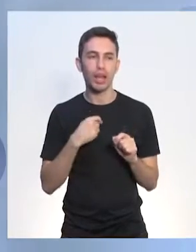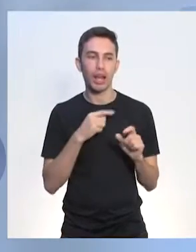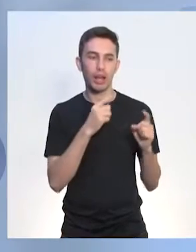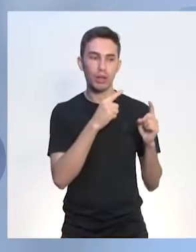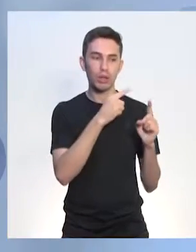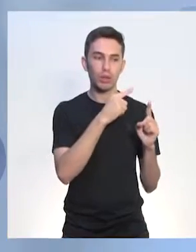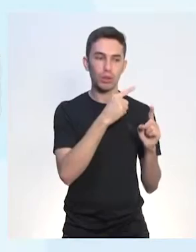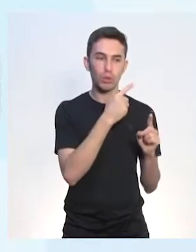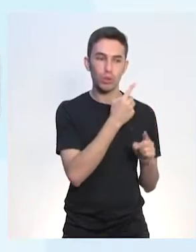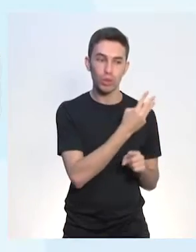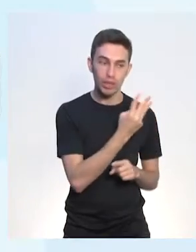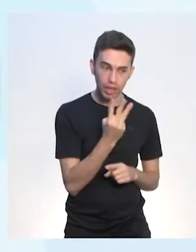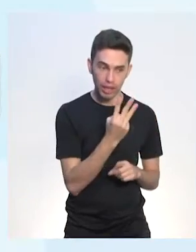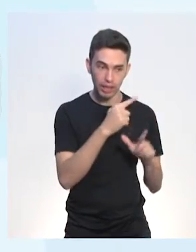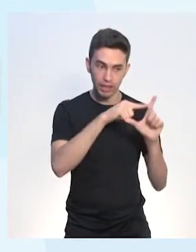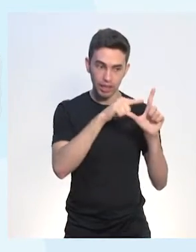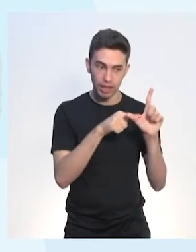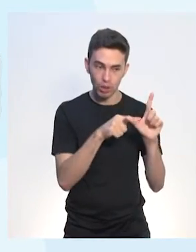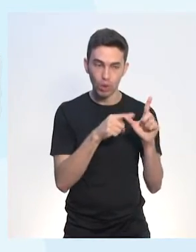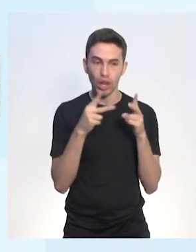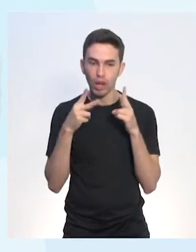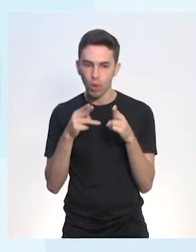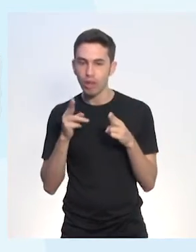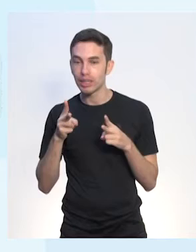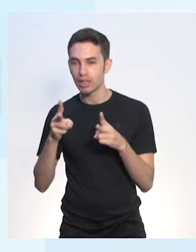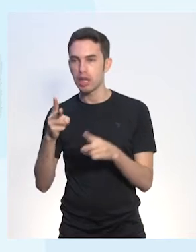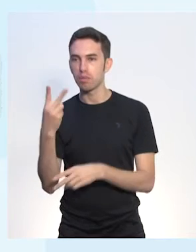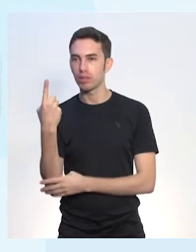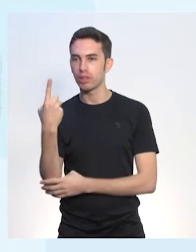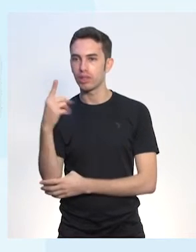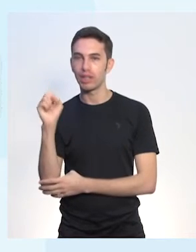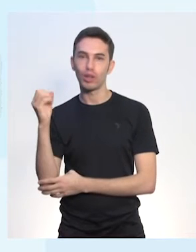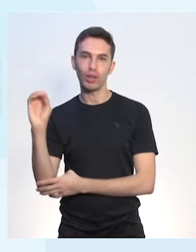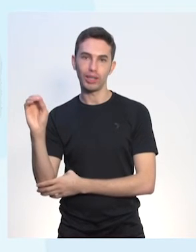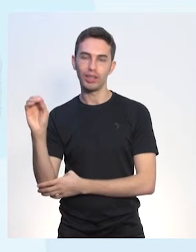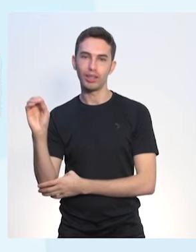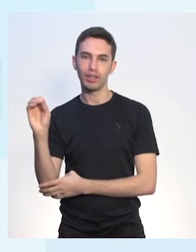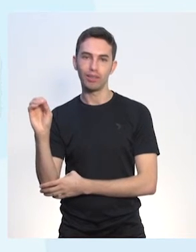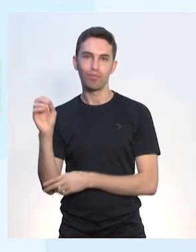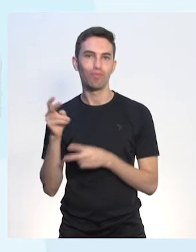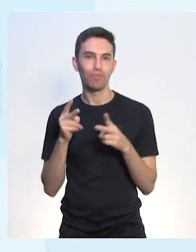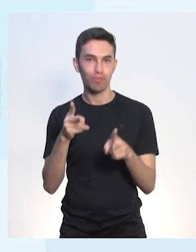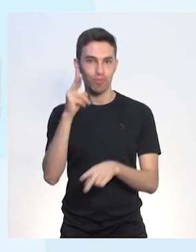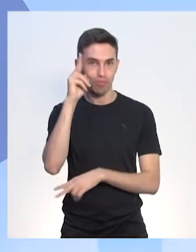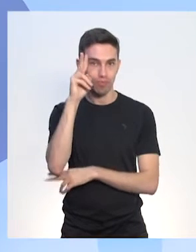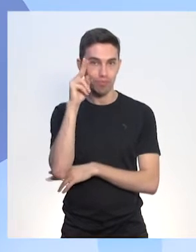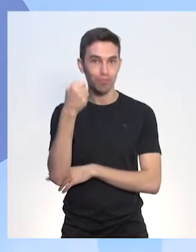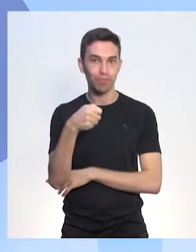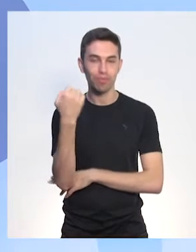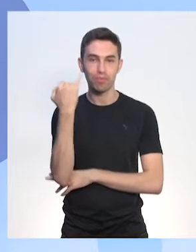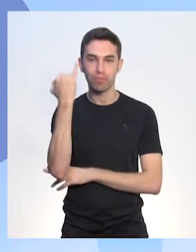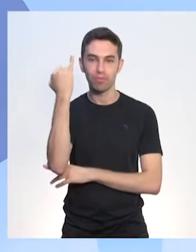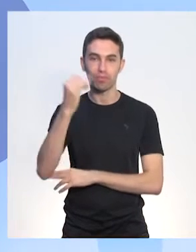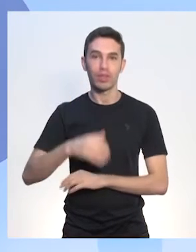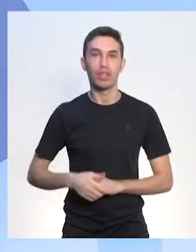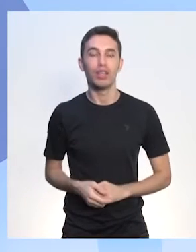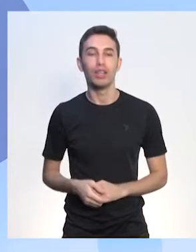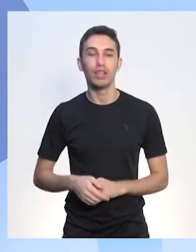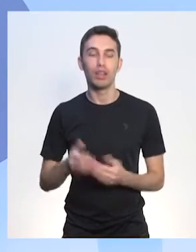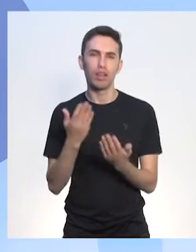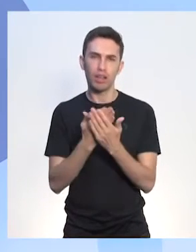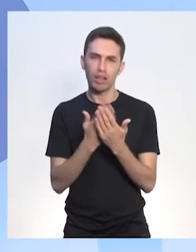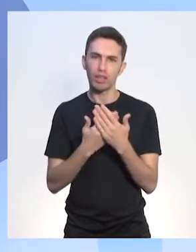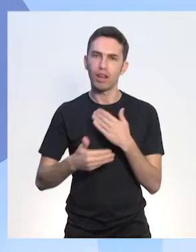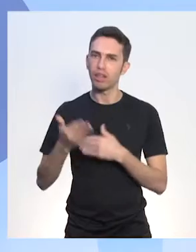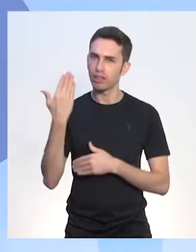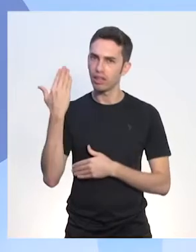3... é sempre 180. Essa é a condição. É verdade. A gente falou em aulas anteriores, né, que